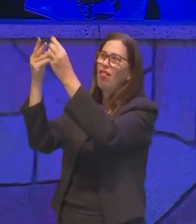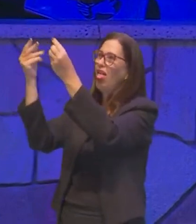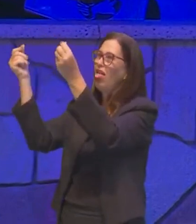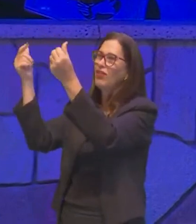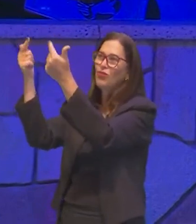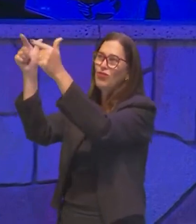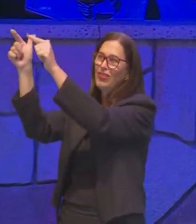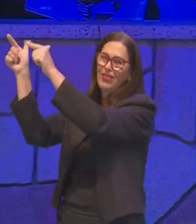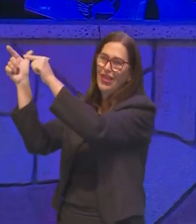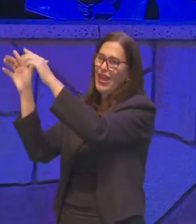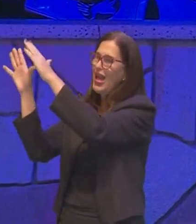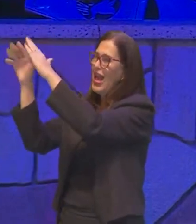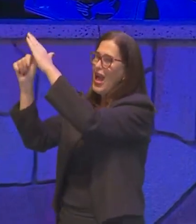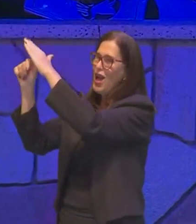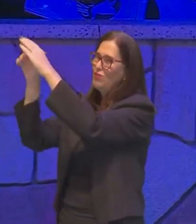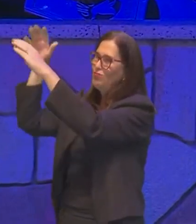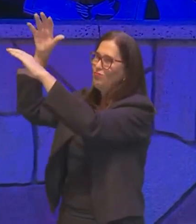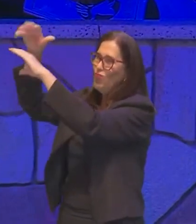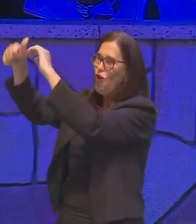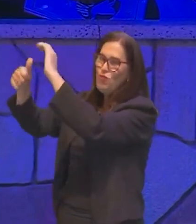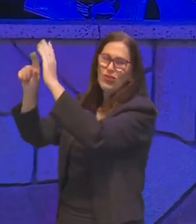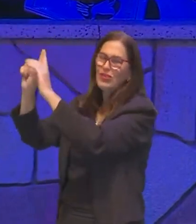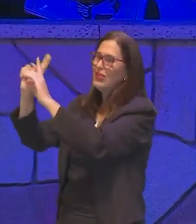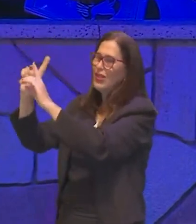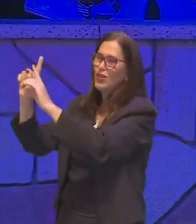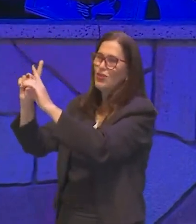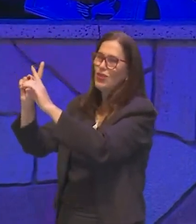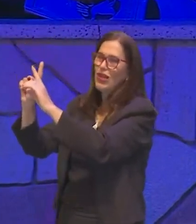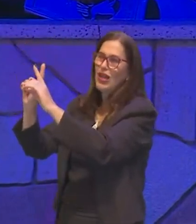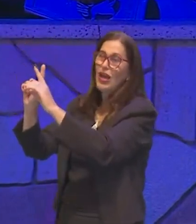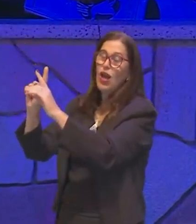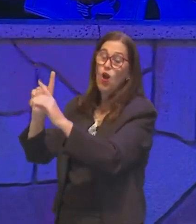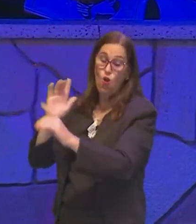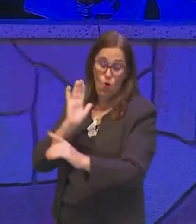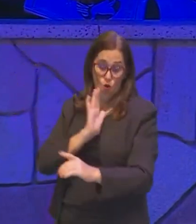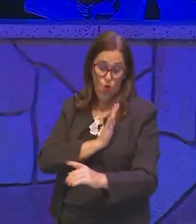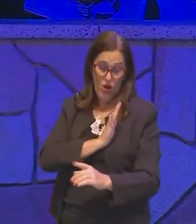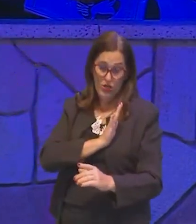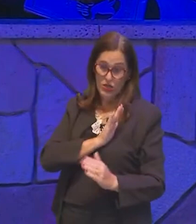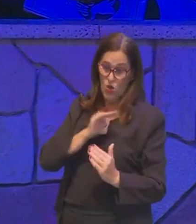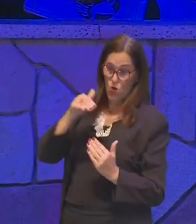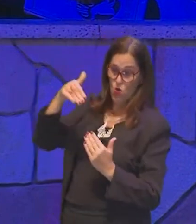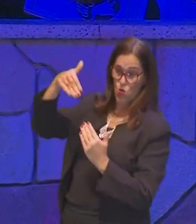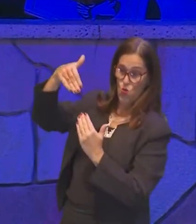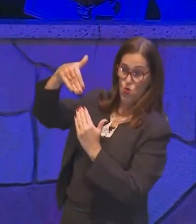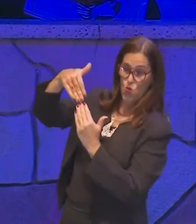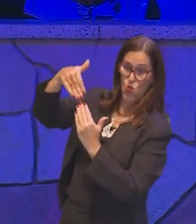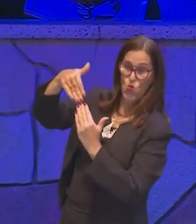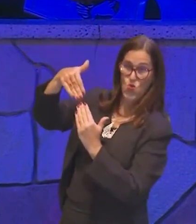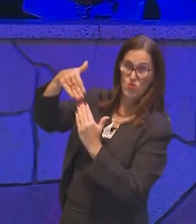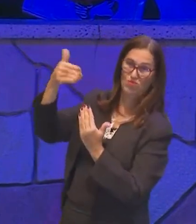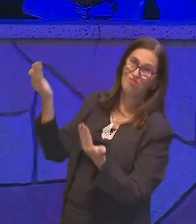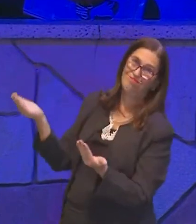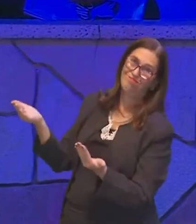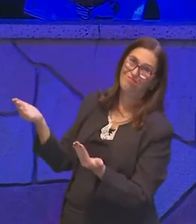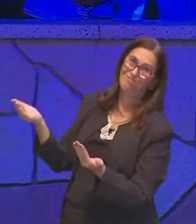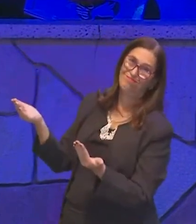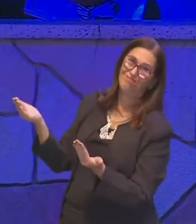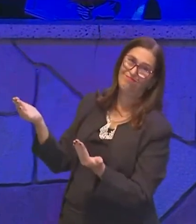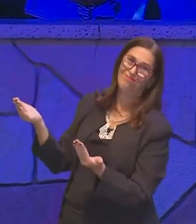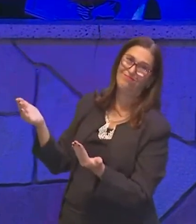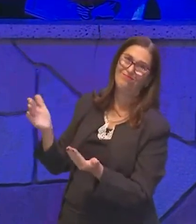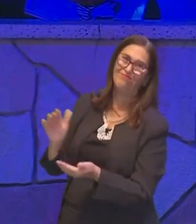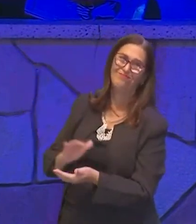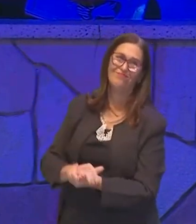onde ladrões não escavam nem roubam, porque onde está o teu tesouro, aí estará também o